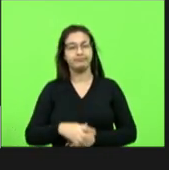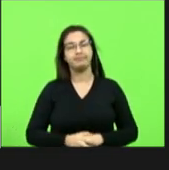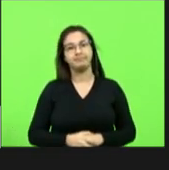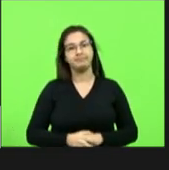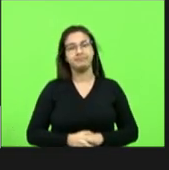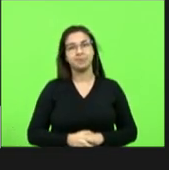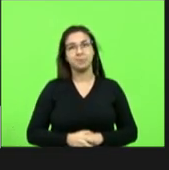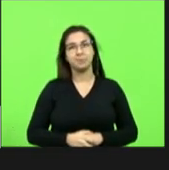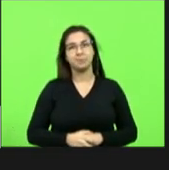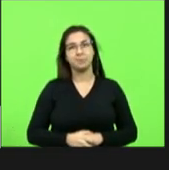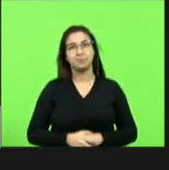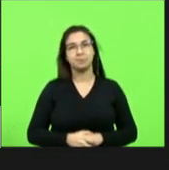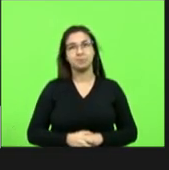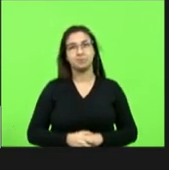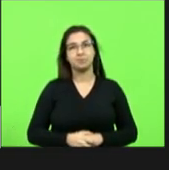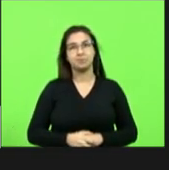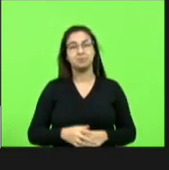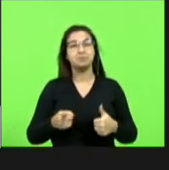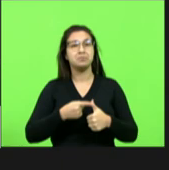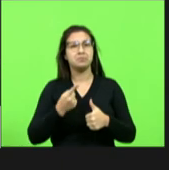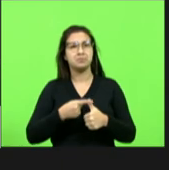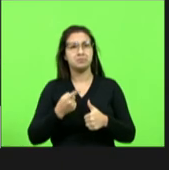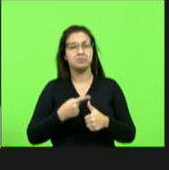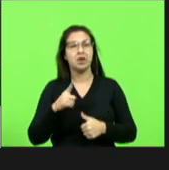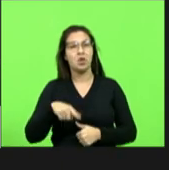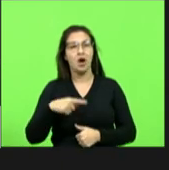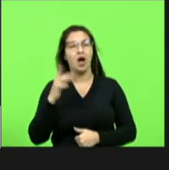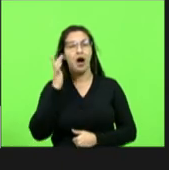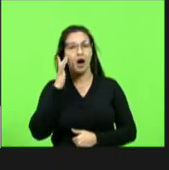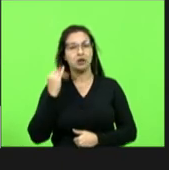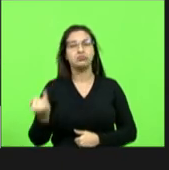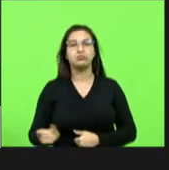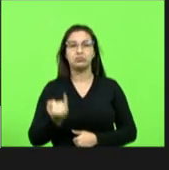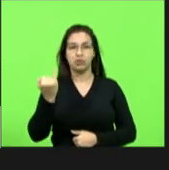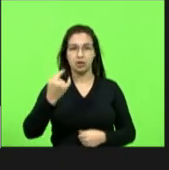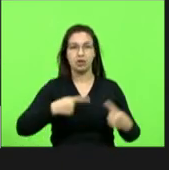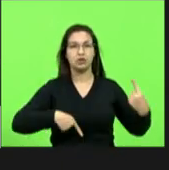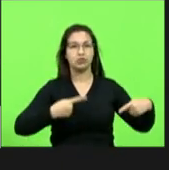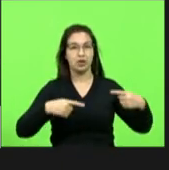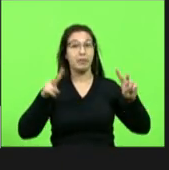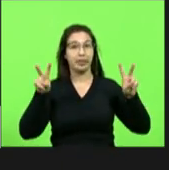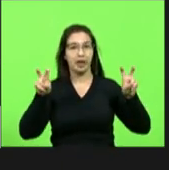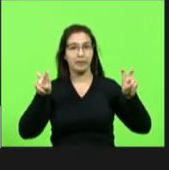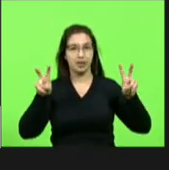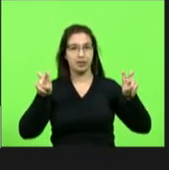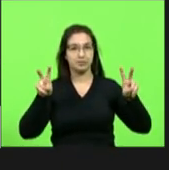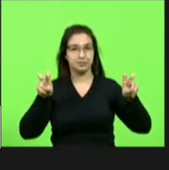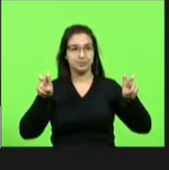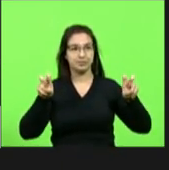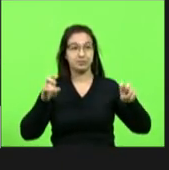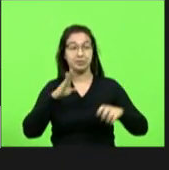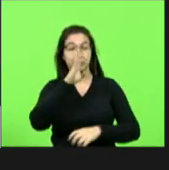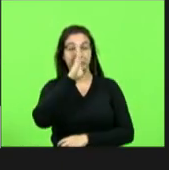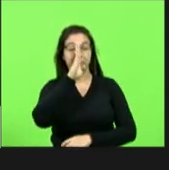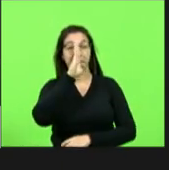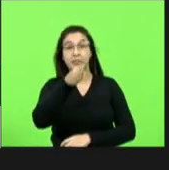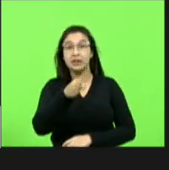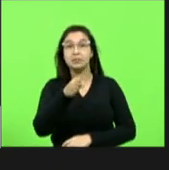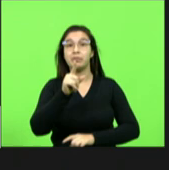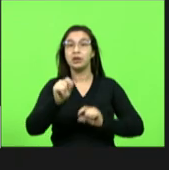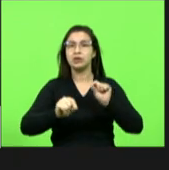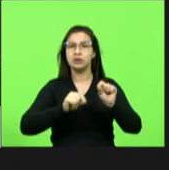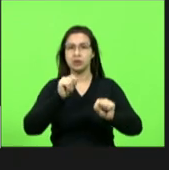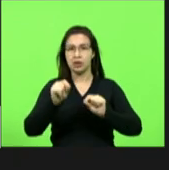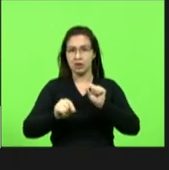dizer a todos vocês que eu considero realmente extremamente importante esse debate, e principalmente que se defina, a partir dessa